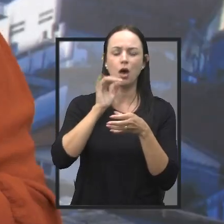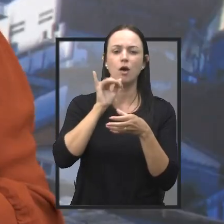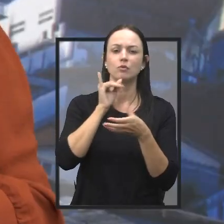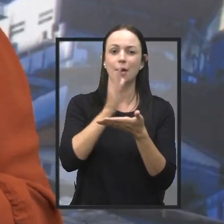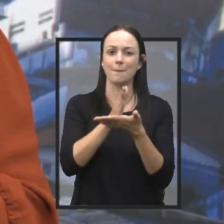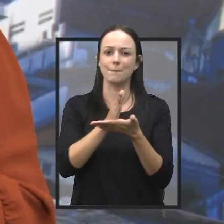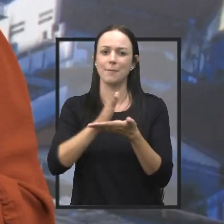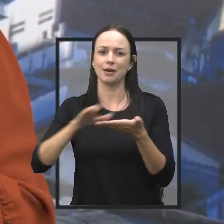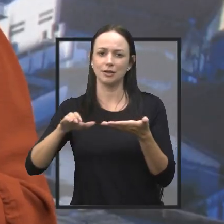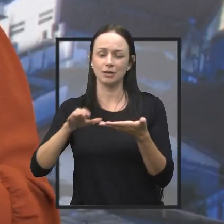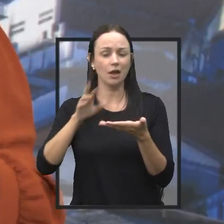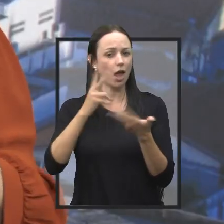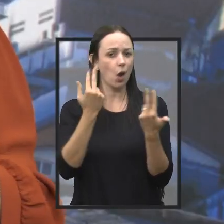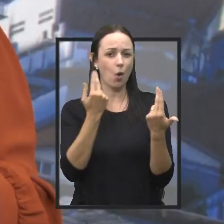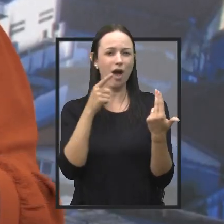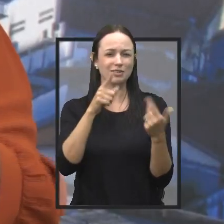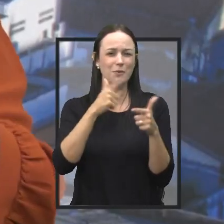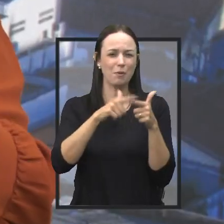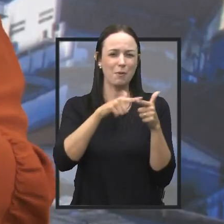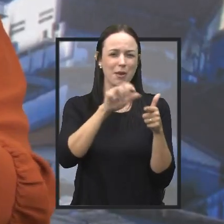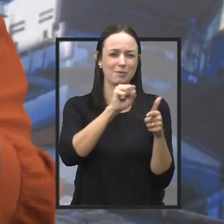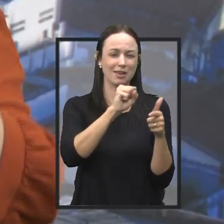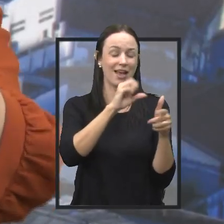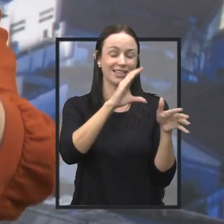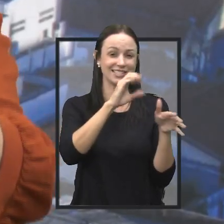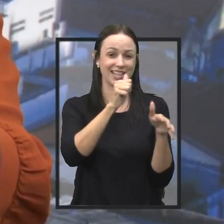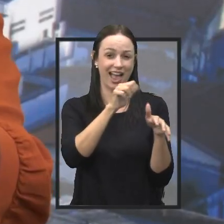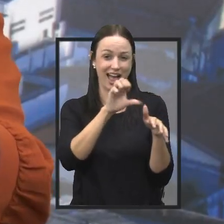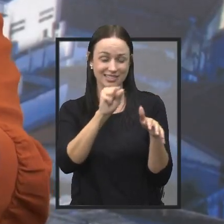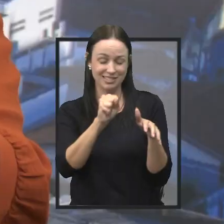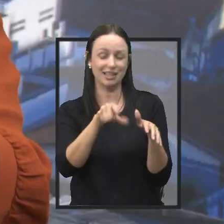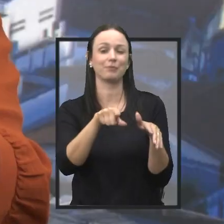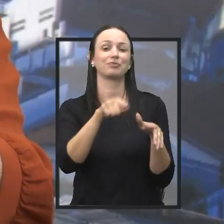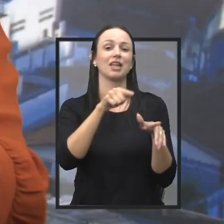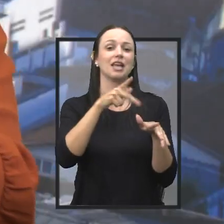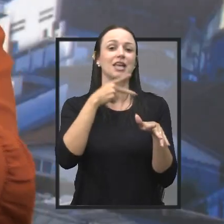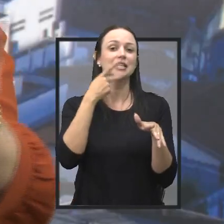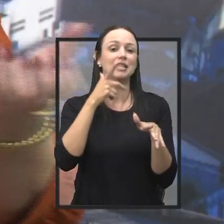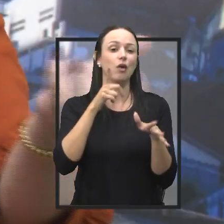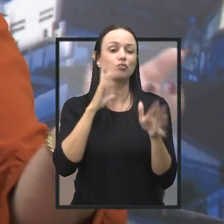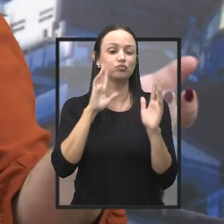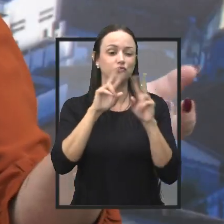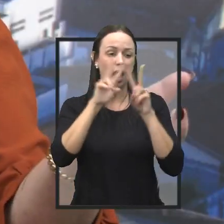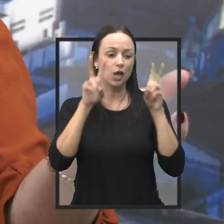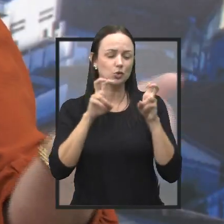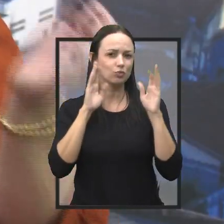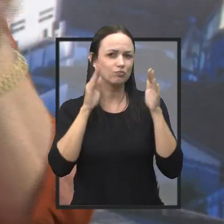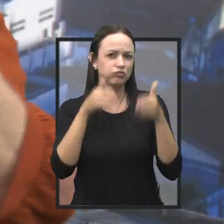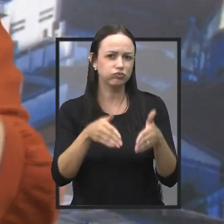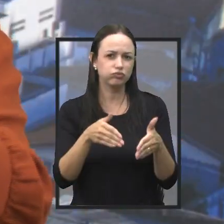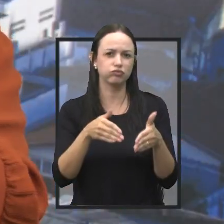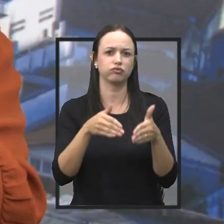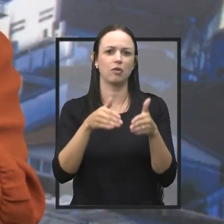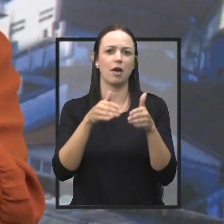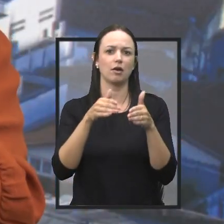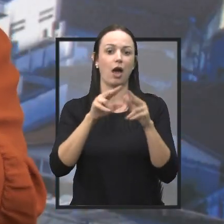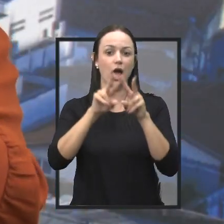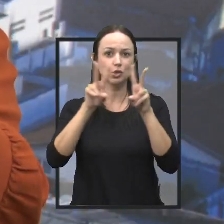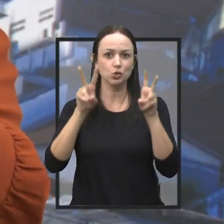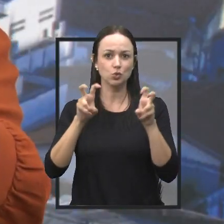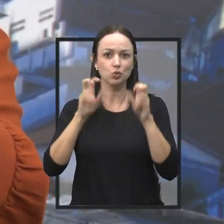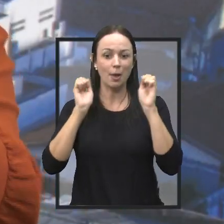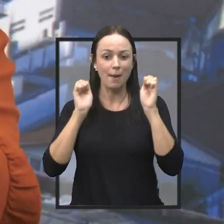que aconteceu ontem com o Ceazinha. É você poder direcionar para um assunto específico, mais amplo, mais